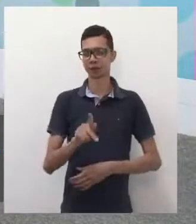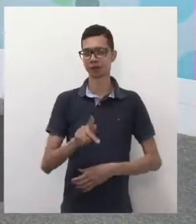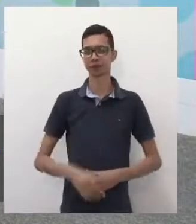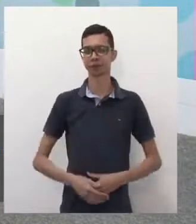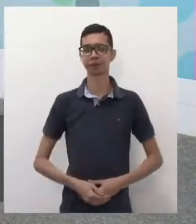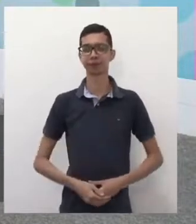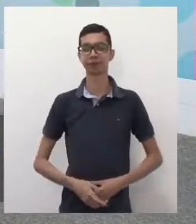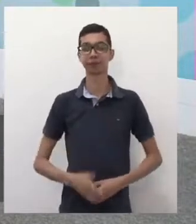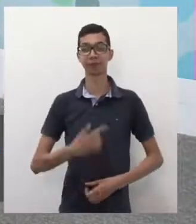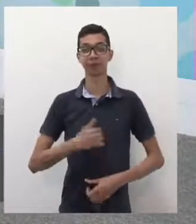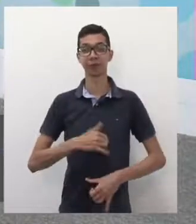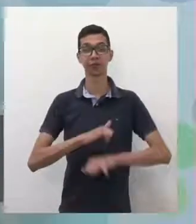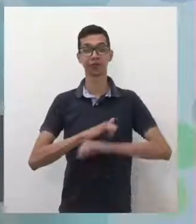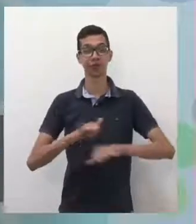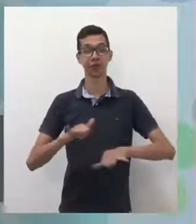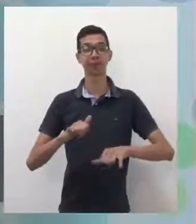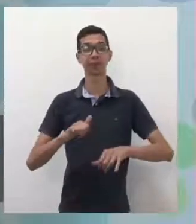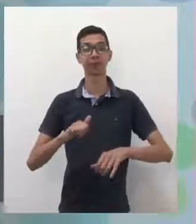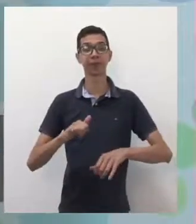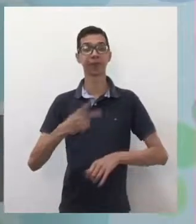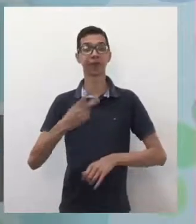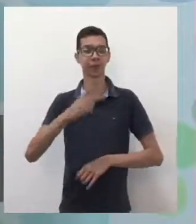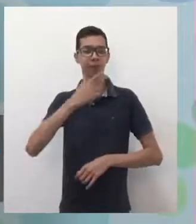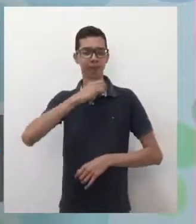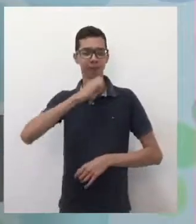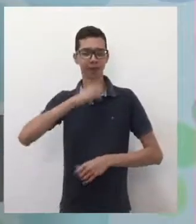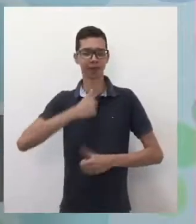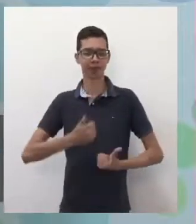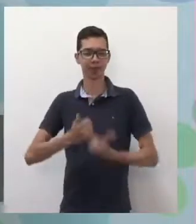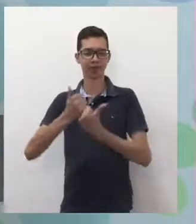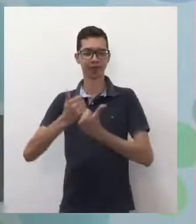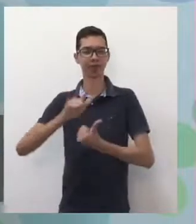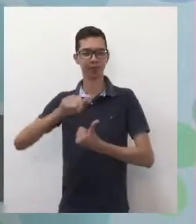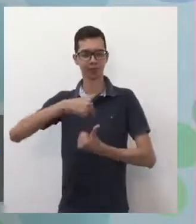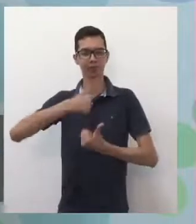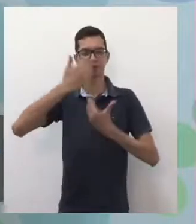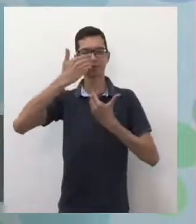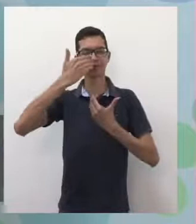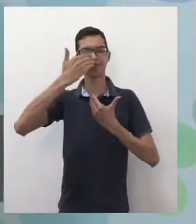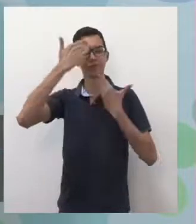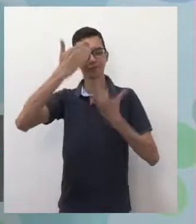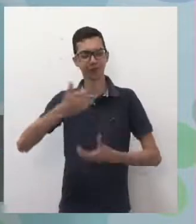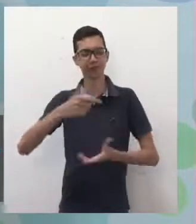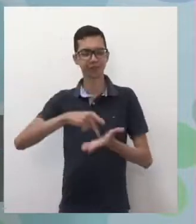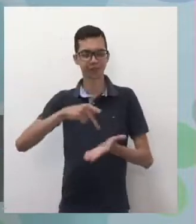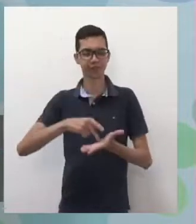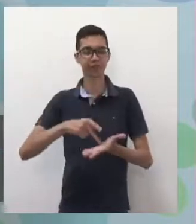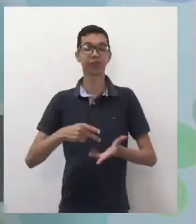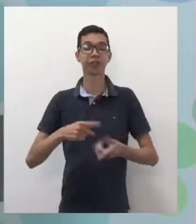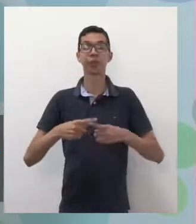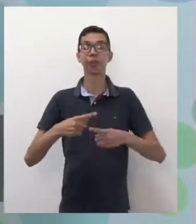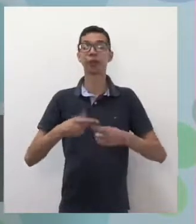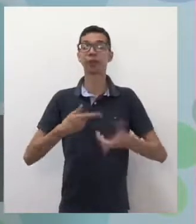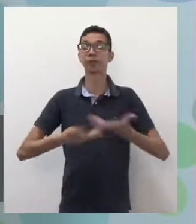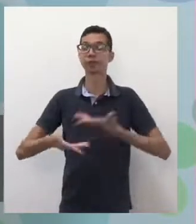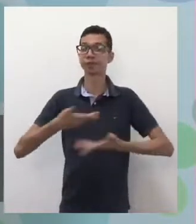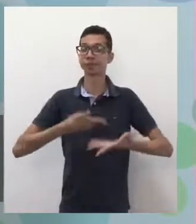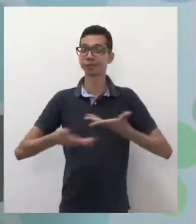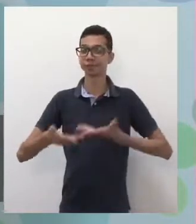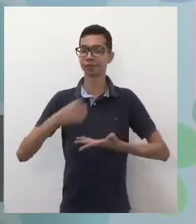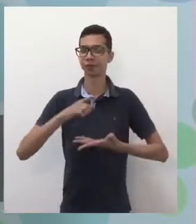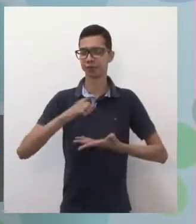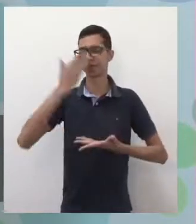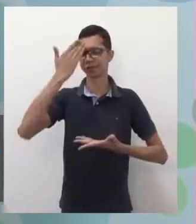verdade vou dar uma mãozinha para o seu pai depois vai me agradecer. Vou te dar uma mãozinha para entender algumas coisas das contas